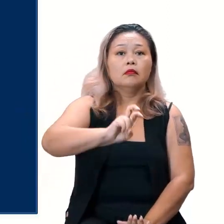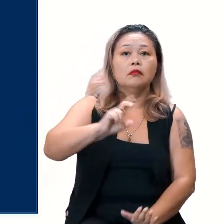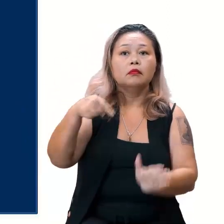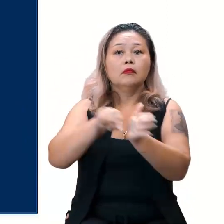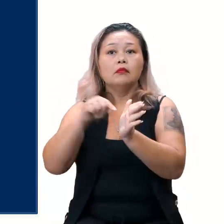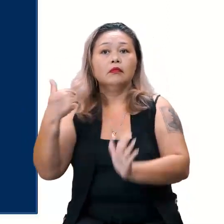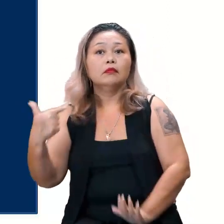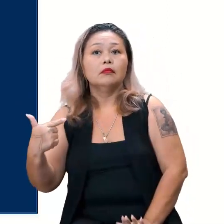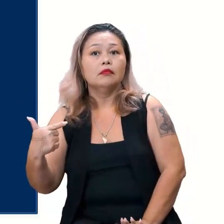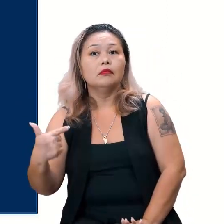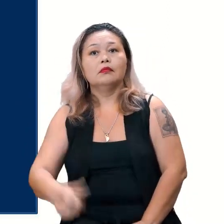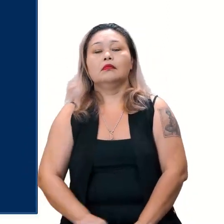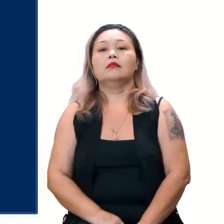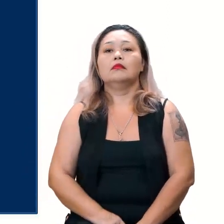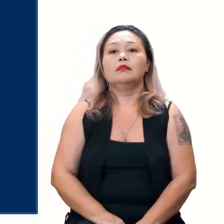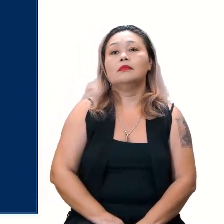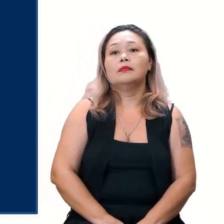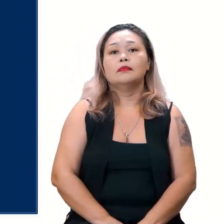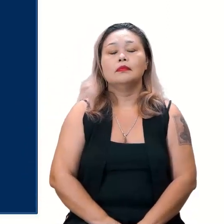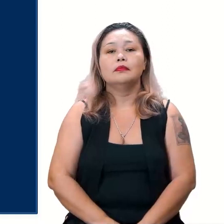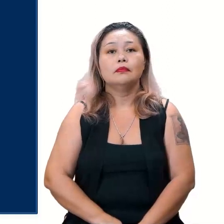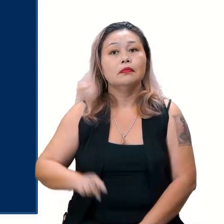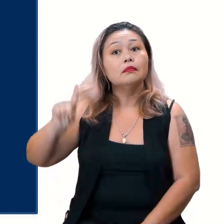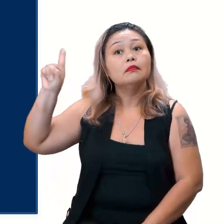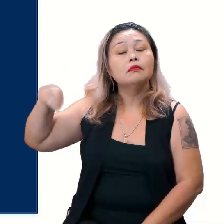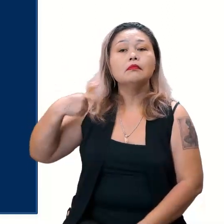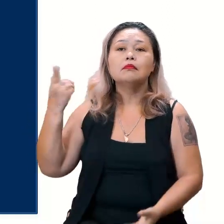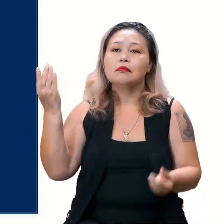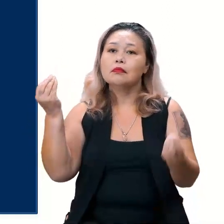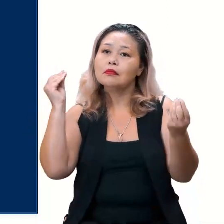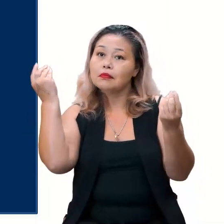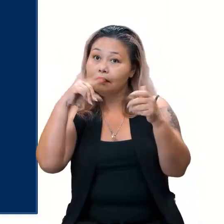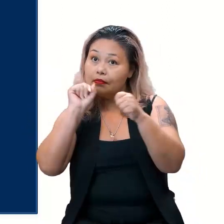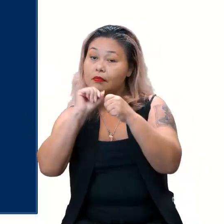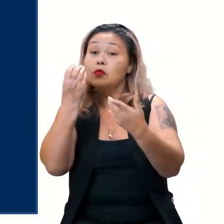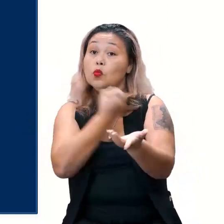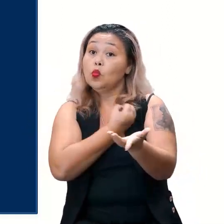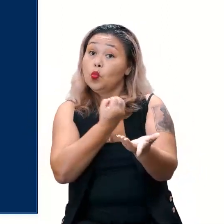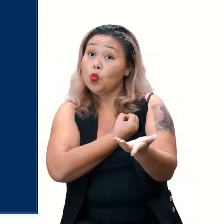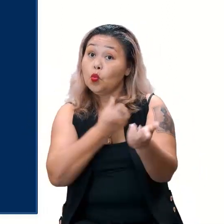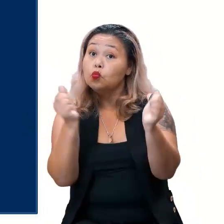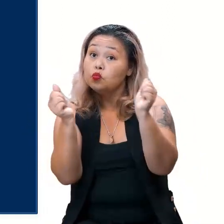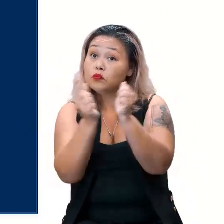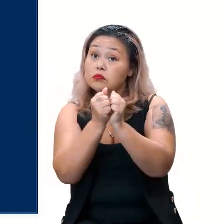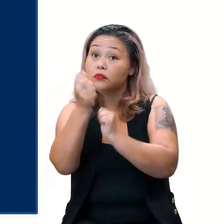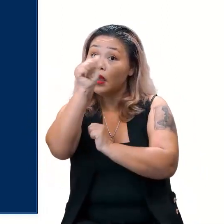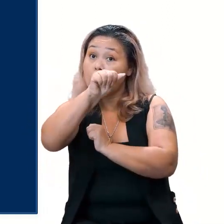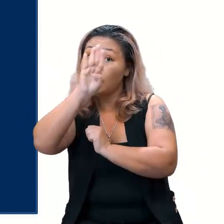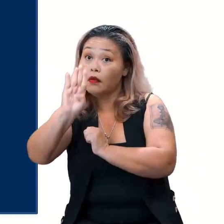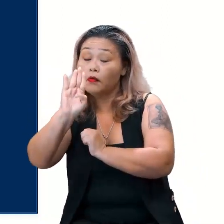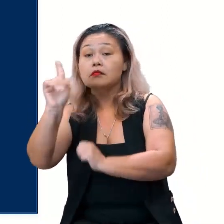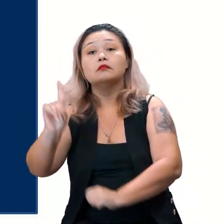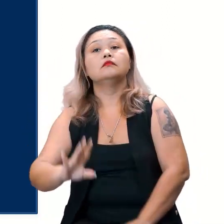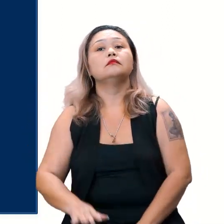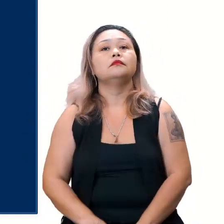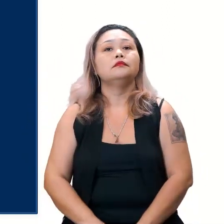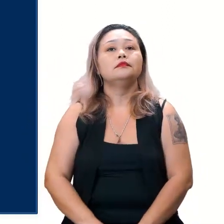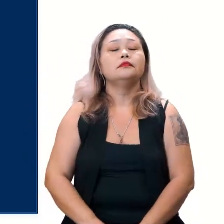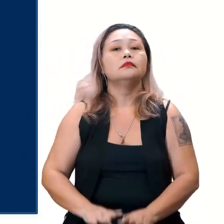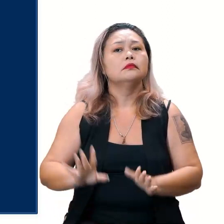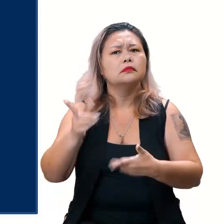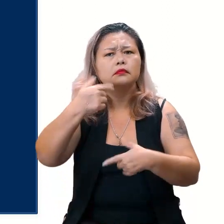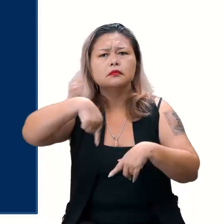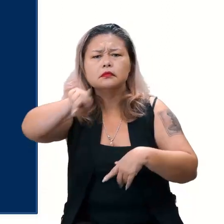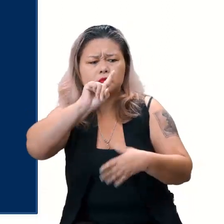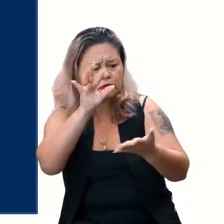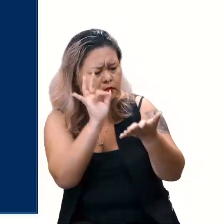e menos 2. Os coeficientes a e b são... Muito bem, tem gente acertando